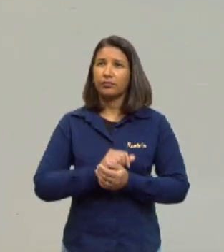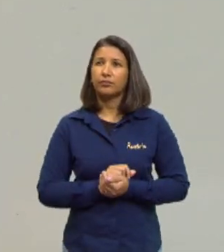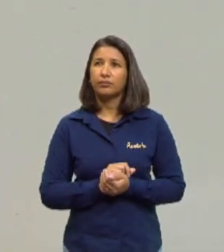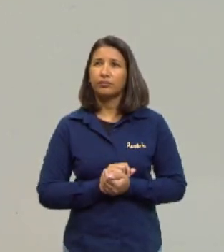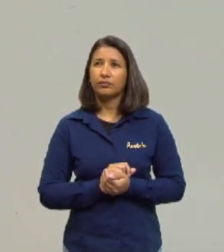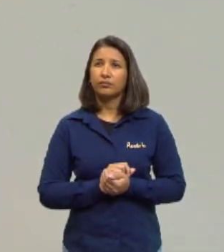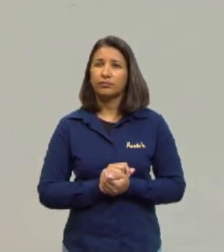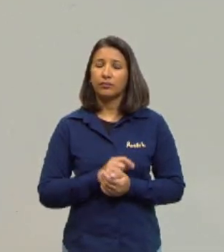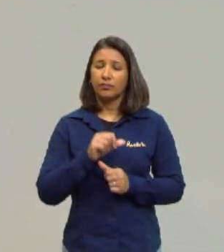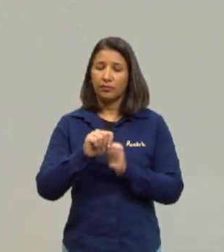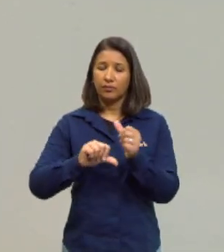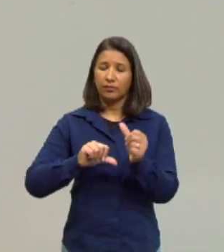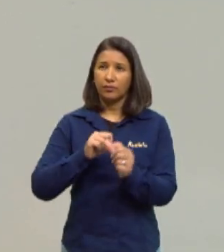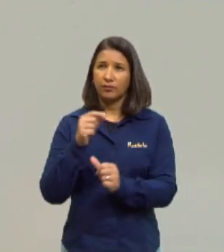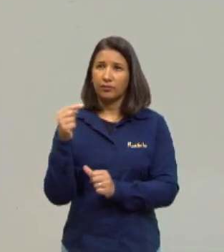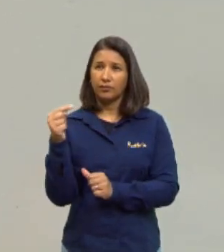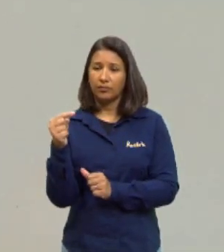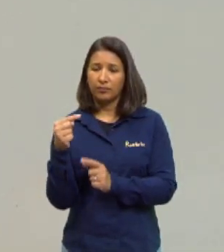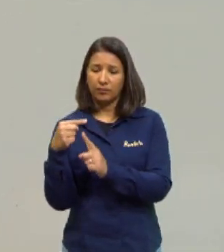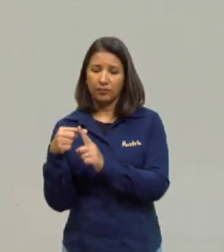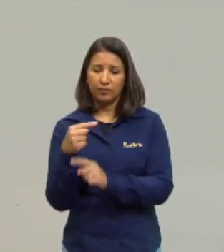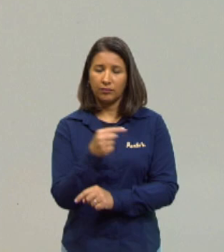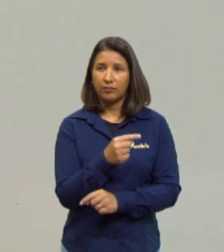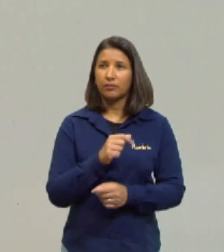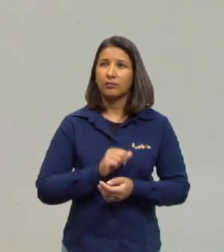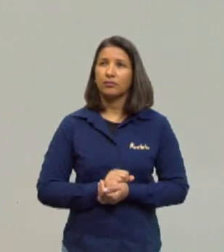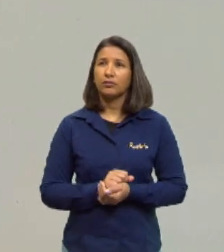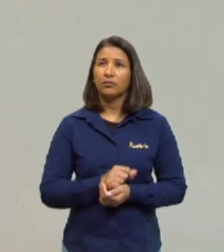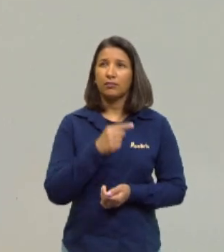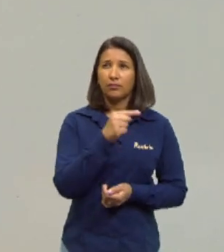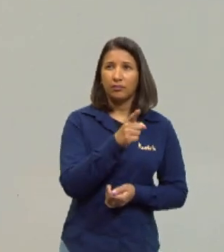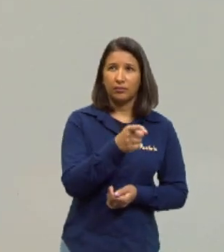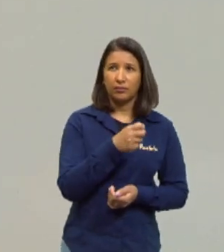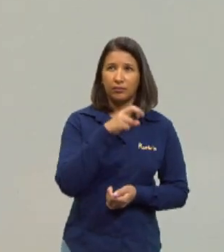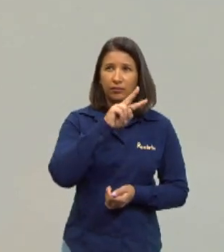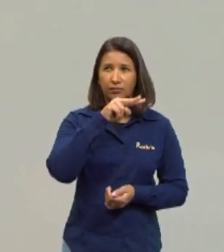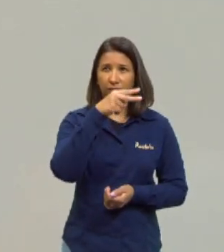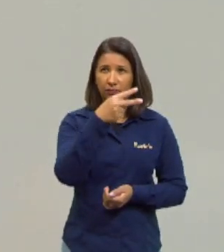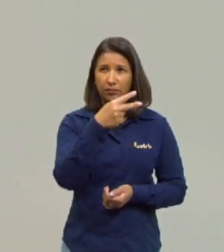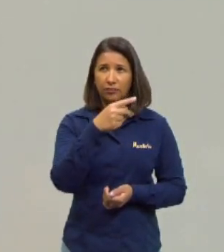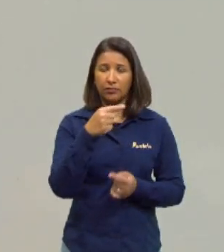negativo. Menos 4x com mais 1x, menos 3x,